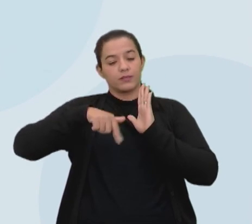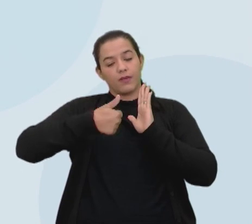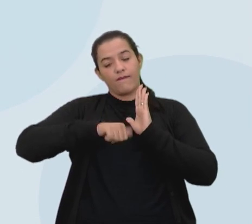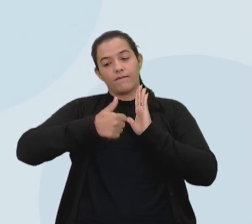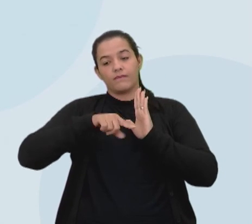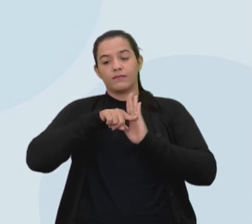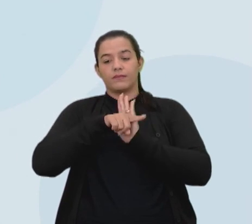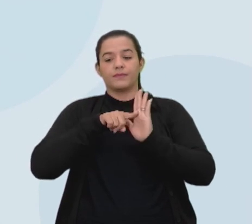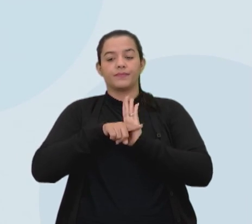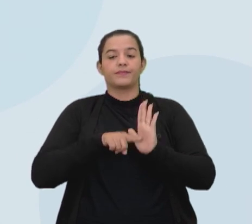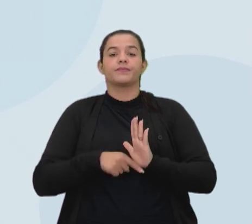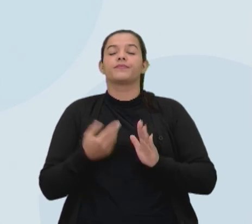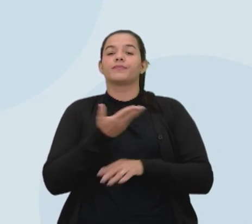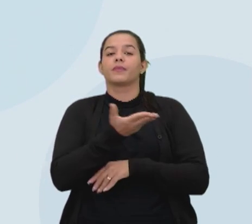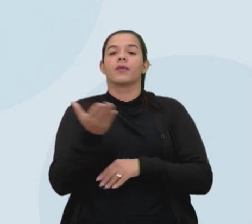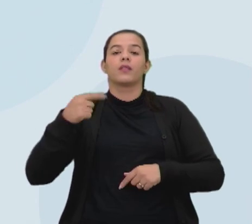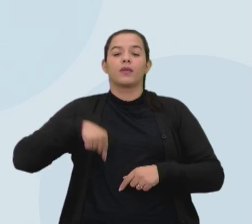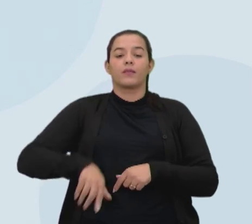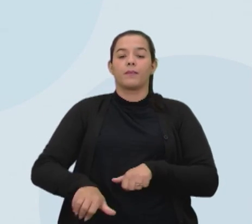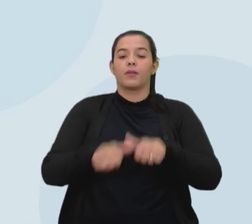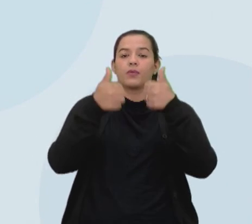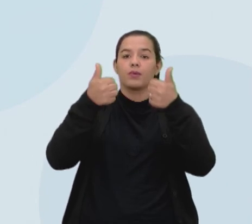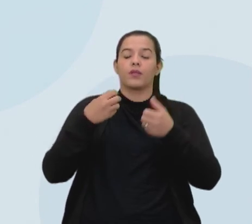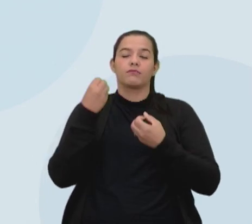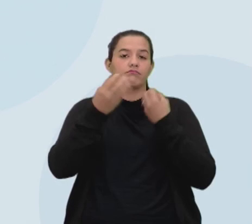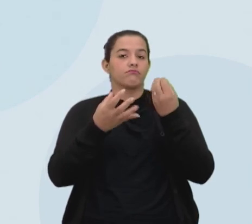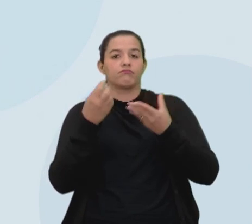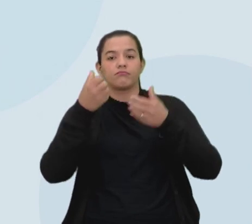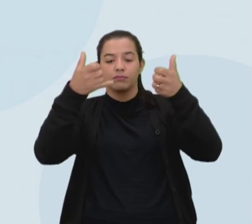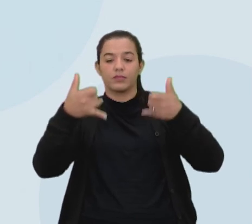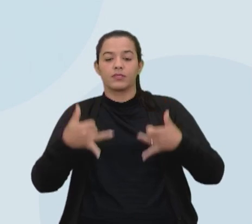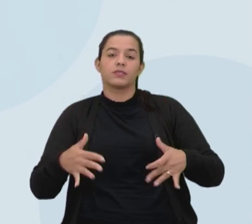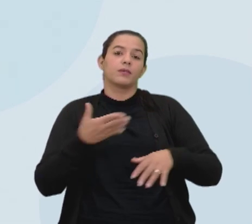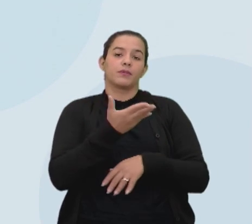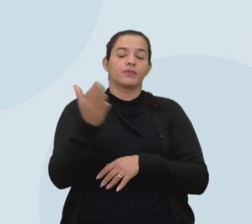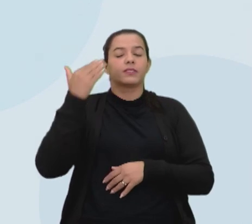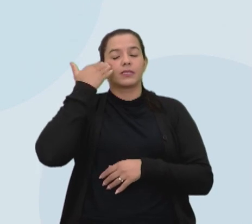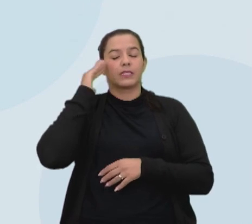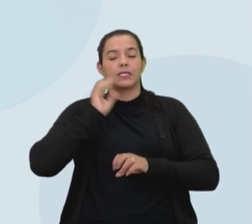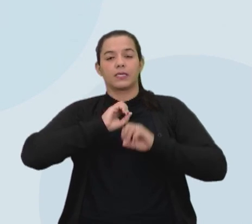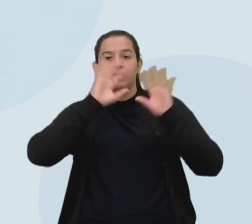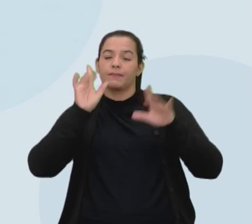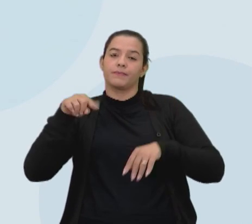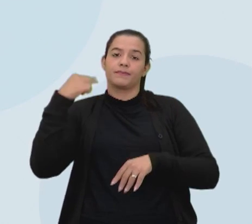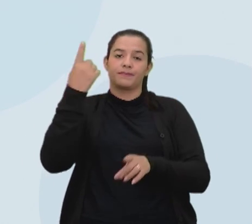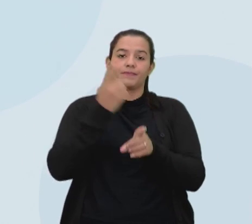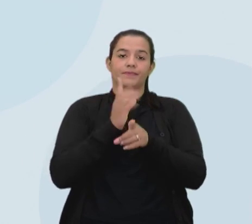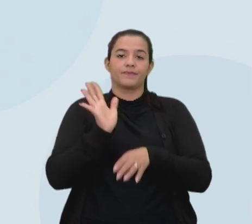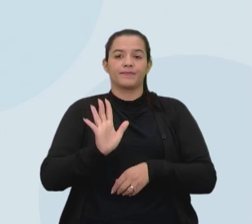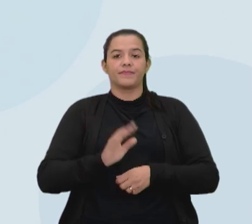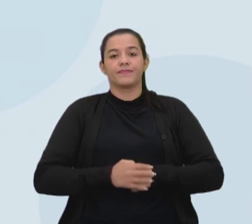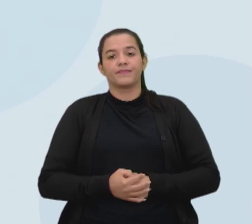aula, é sempre importante para que a gente possa melhorar, né, e trazer conteúdos que façam mais sentido para vocês. E até a próxima!